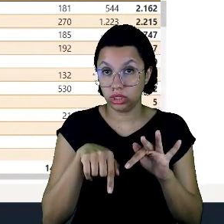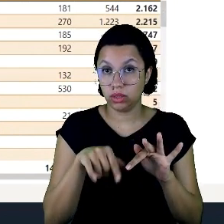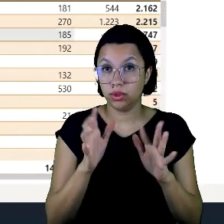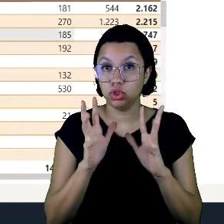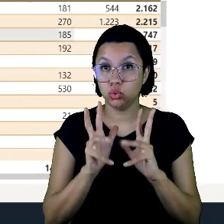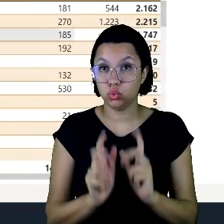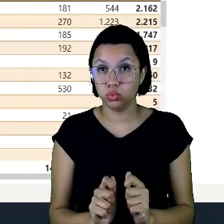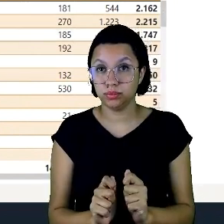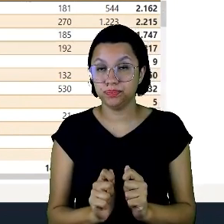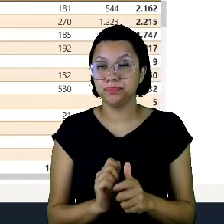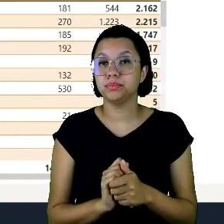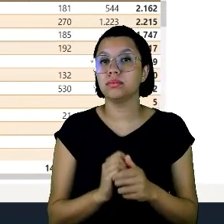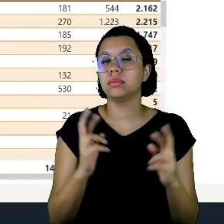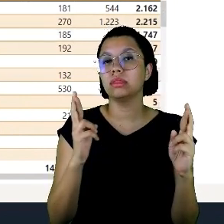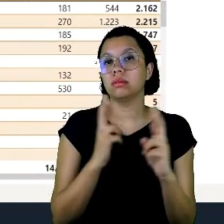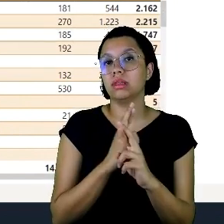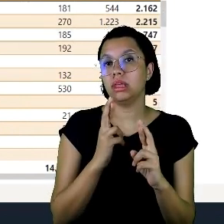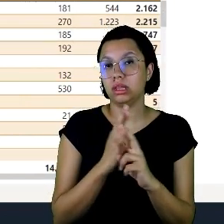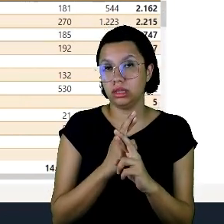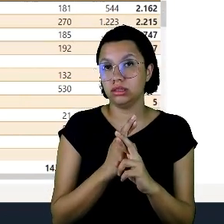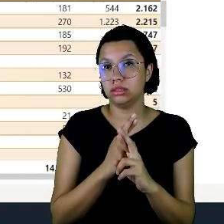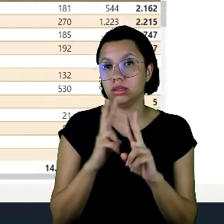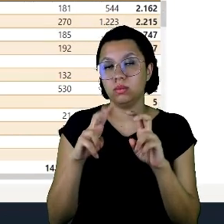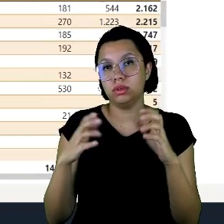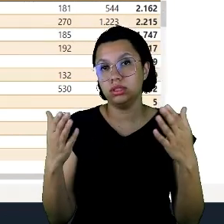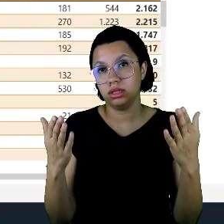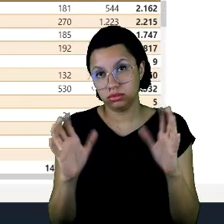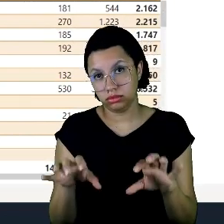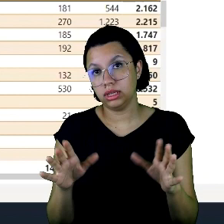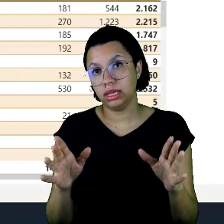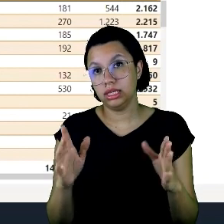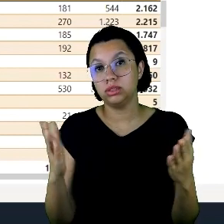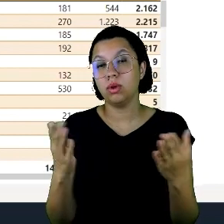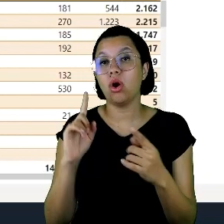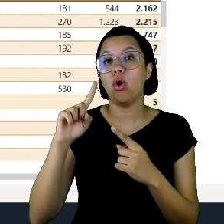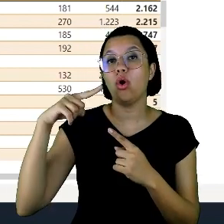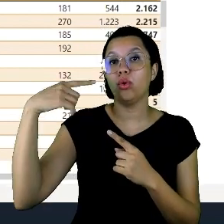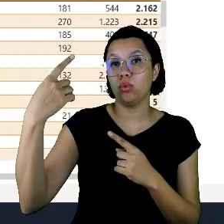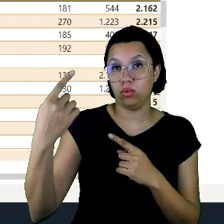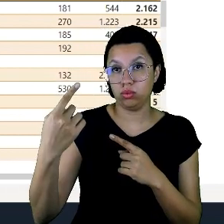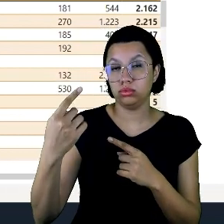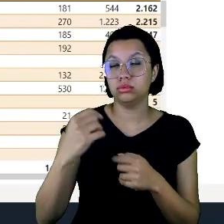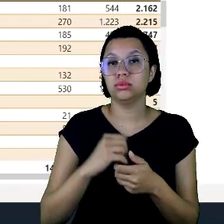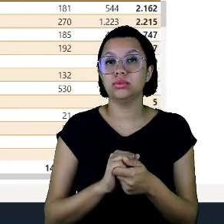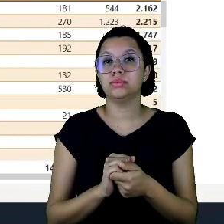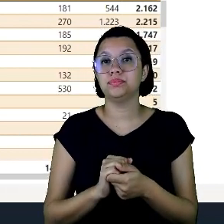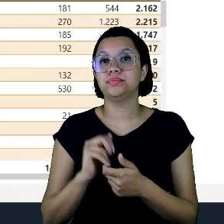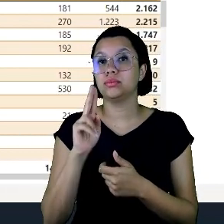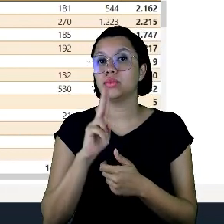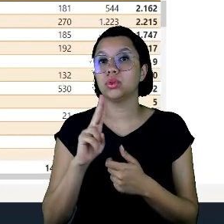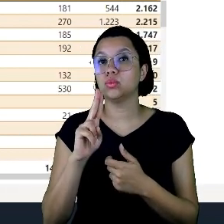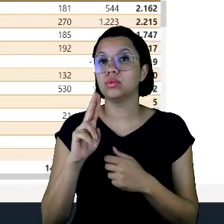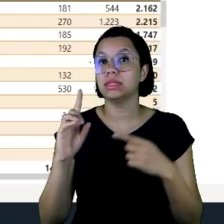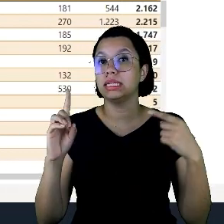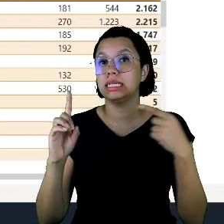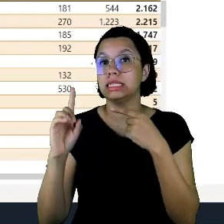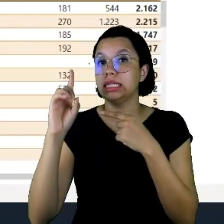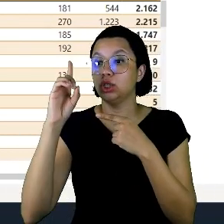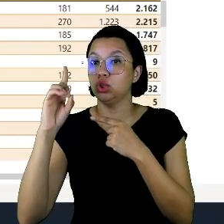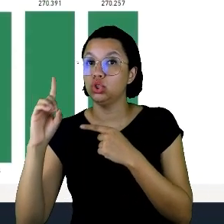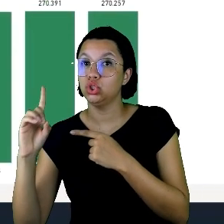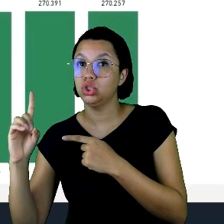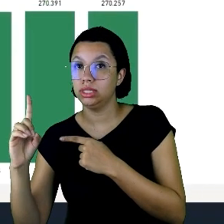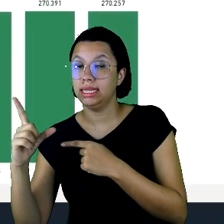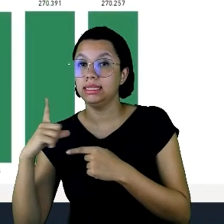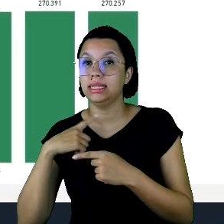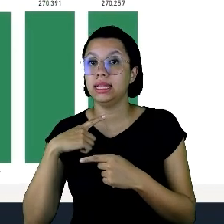total. Tabela na tela. Bom, em relação à produtividade é isso. Agora eu vou para o próximo, aqui navegando com a seta para a